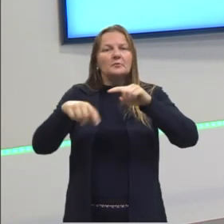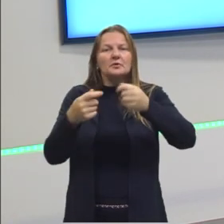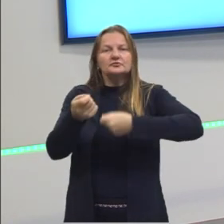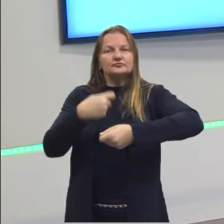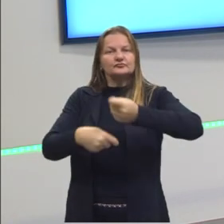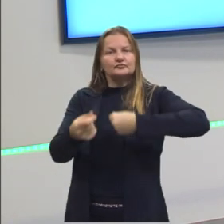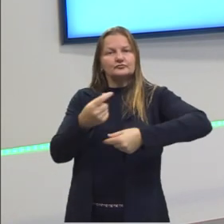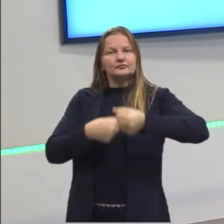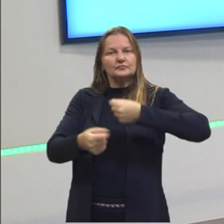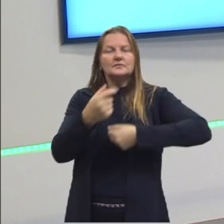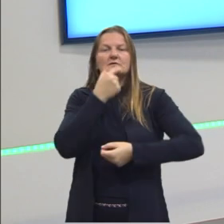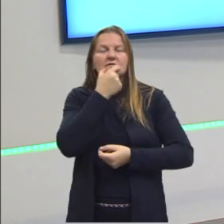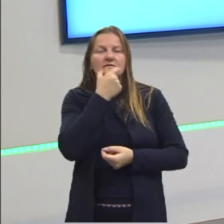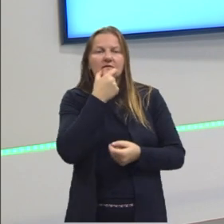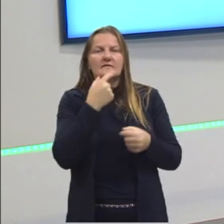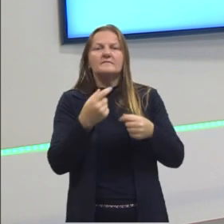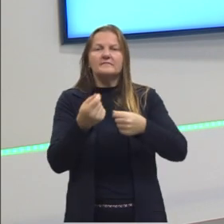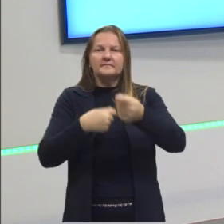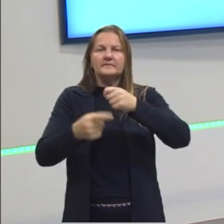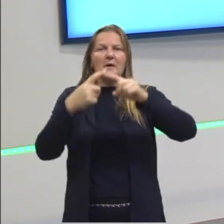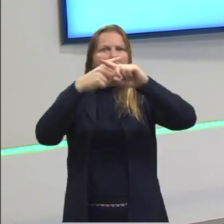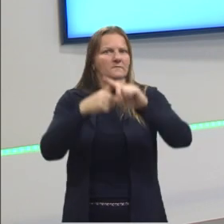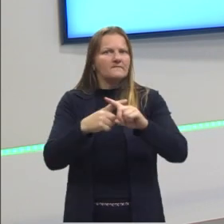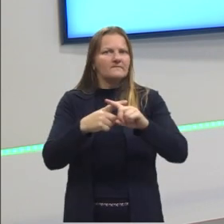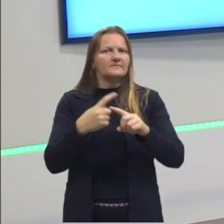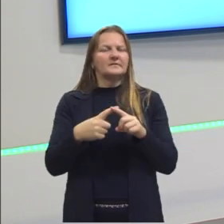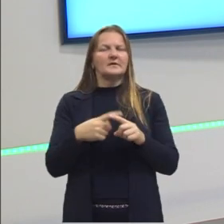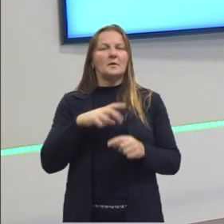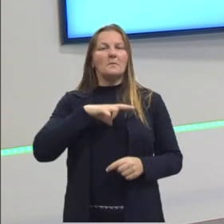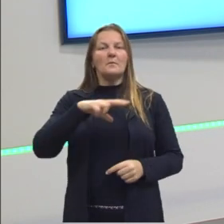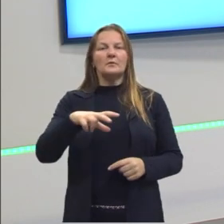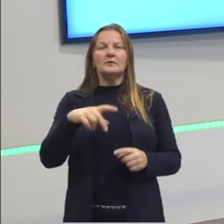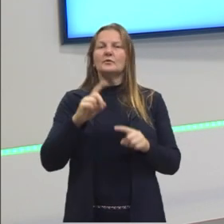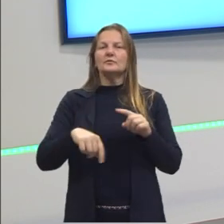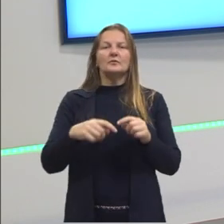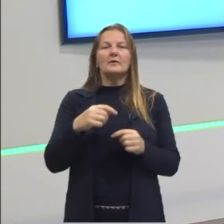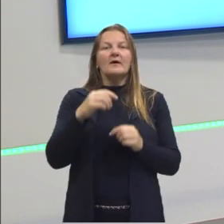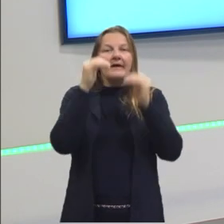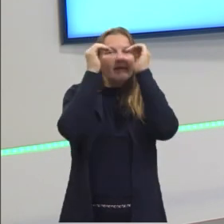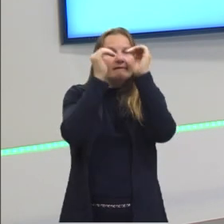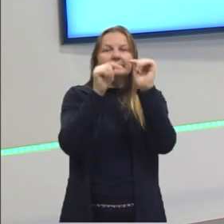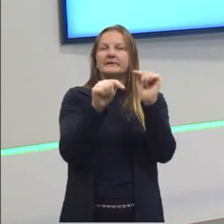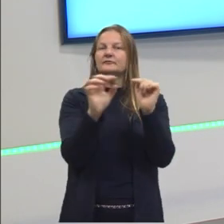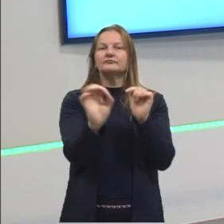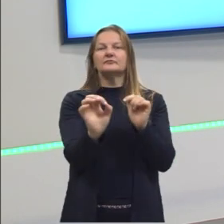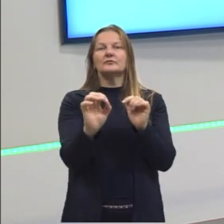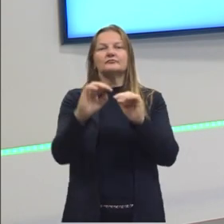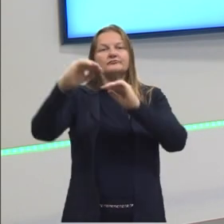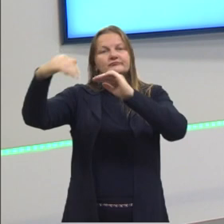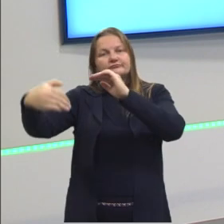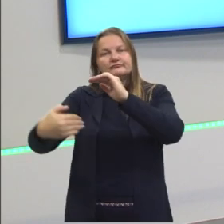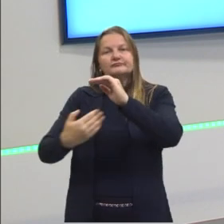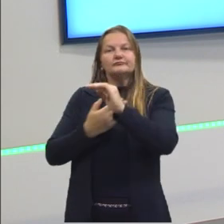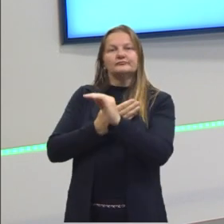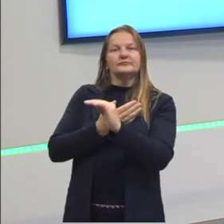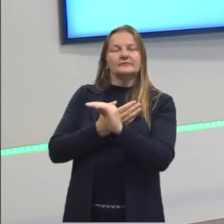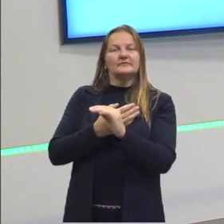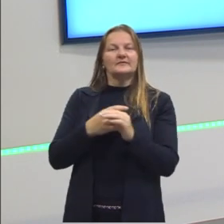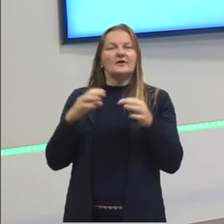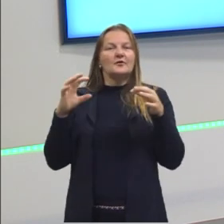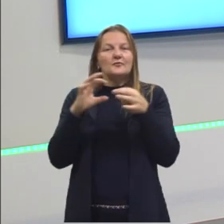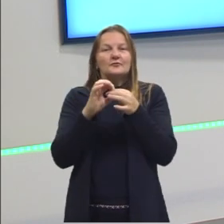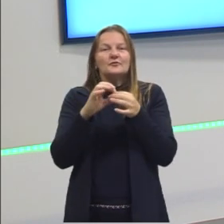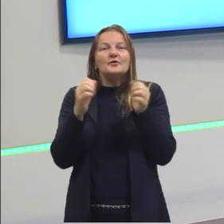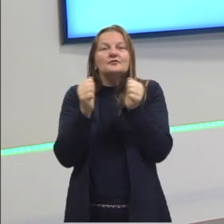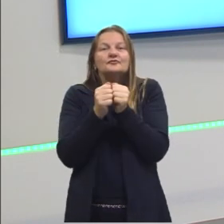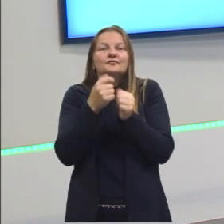com a Inglaterra que era maior rival dele o e Portugal não obedece Bloqueio Continental Portugal era um grande aliado